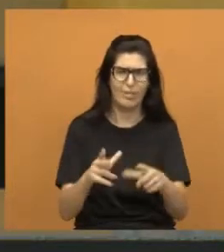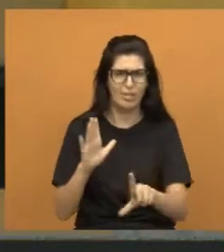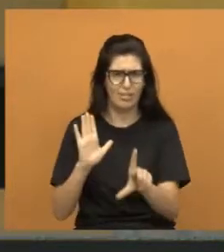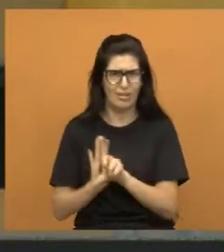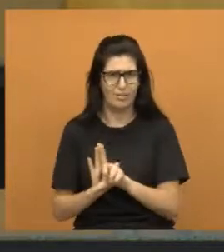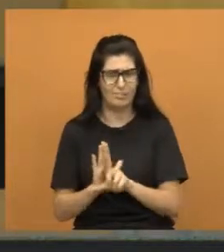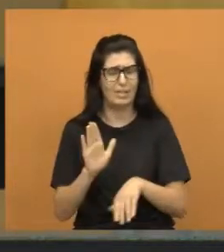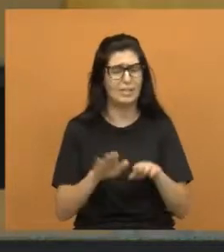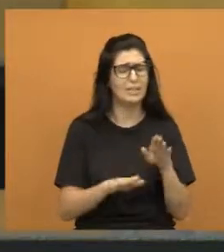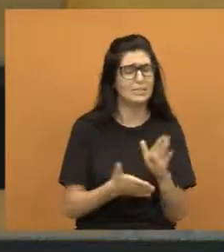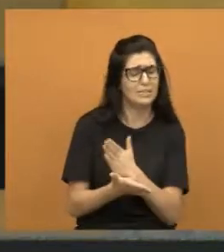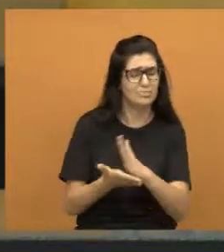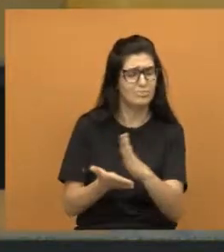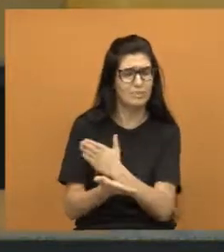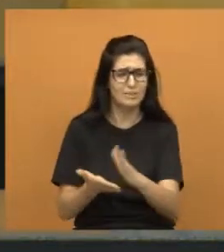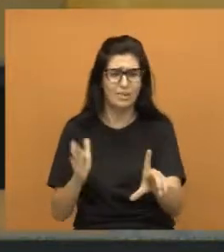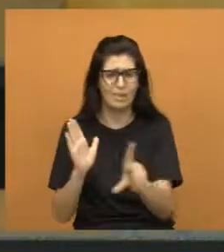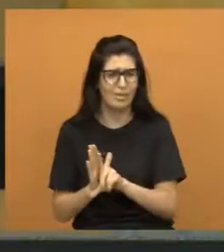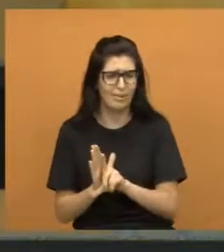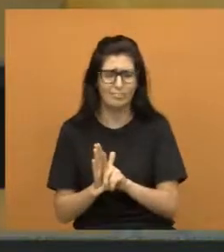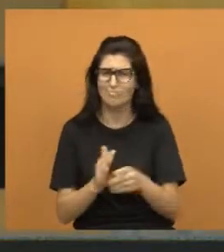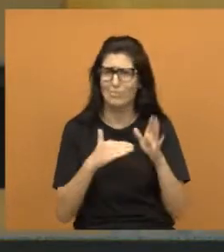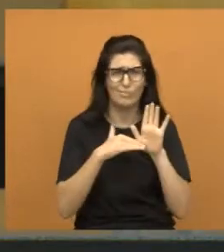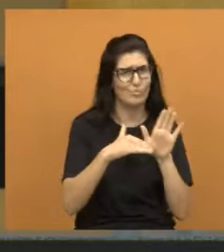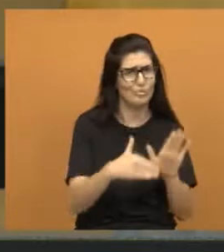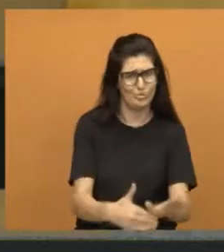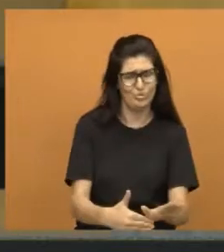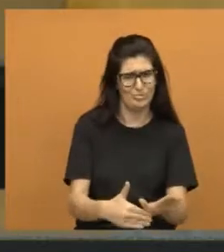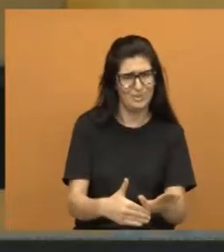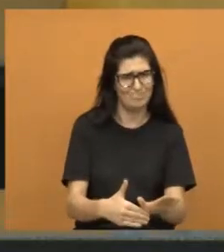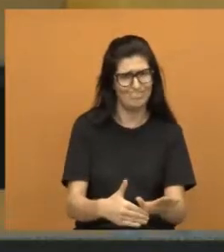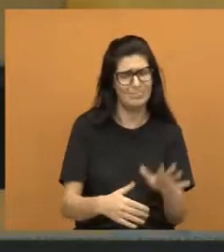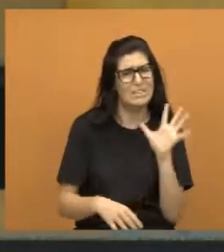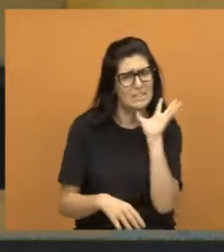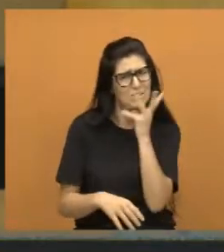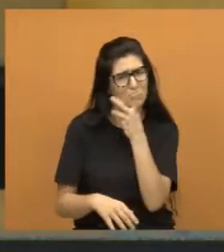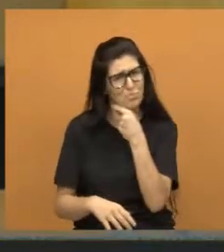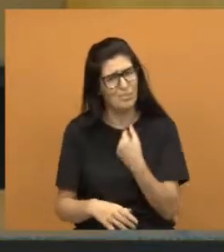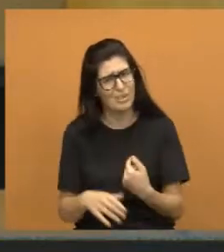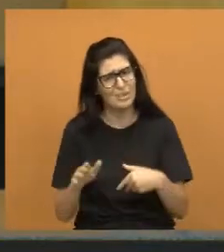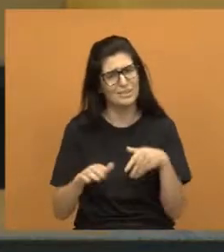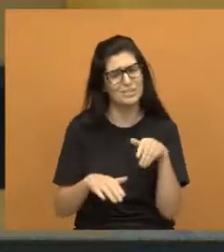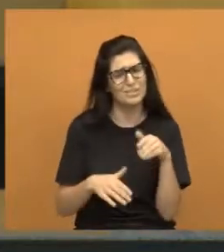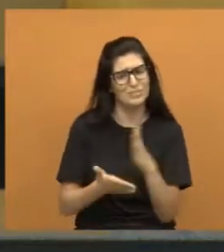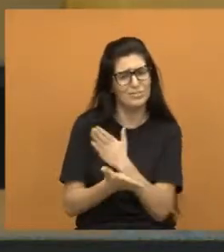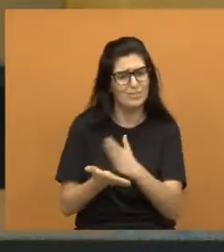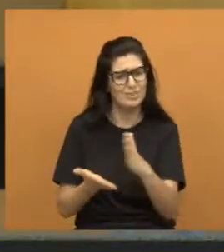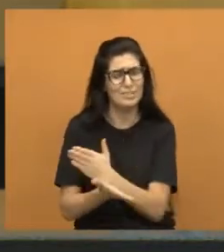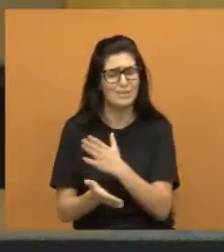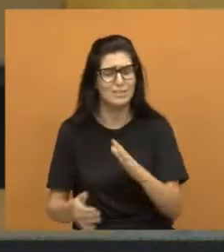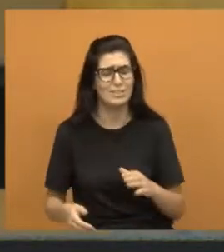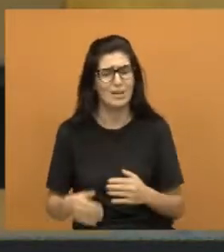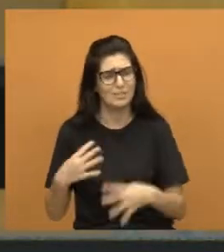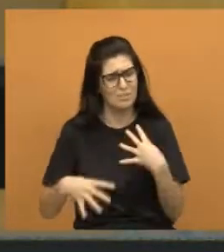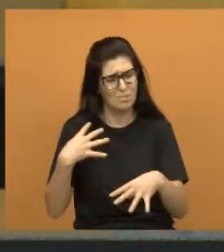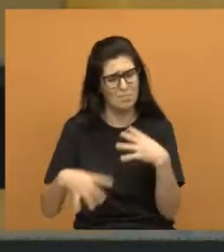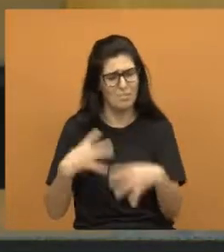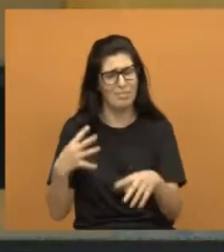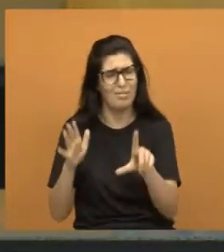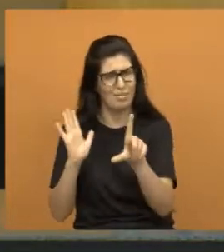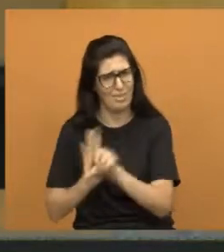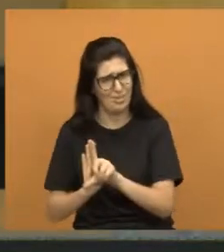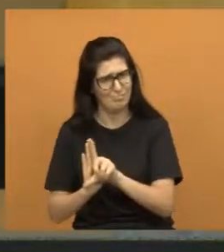não ajuda a adiantar os passos, ela atrapalha, ela travanca os passos. Então, muitas